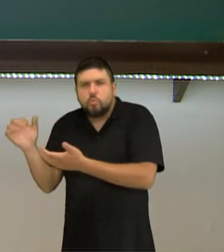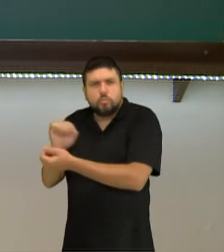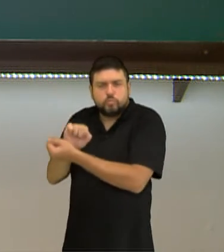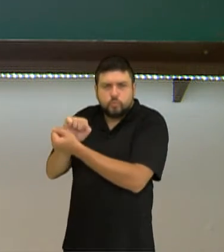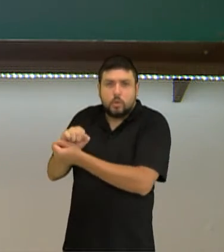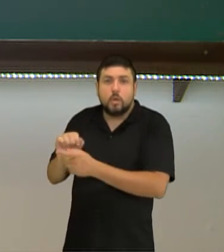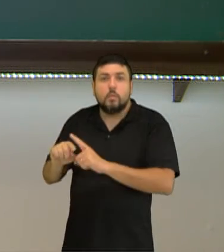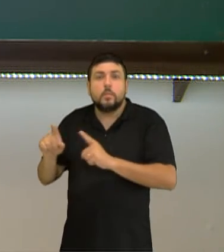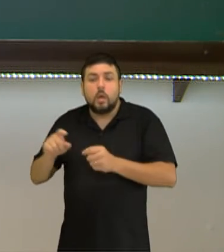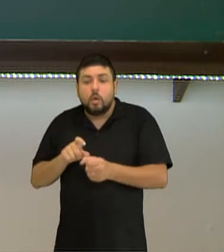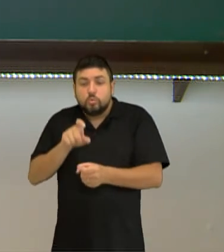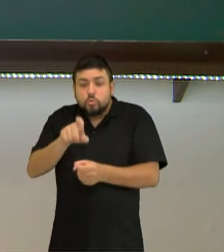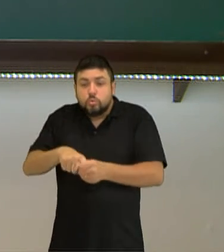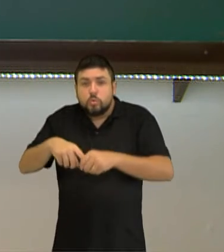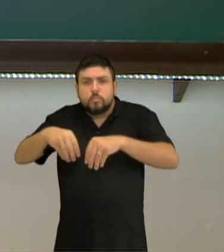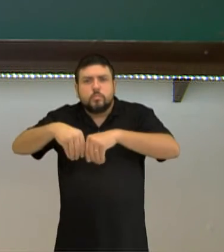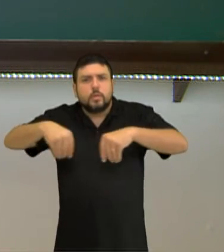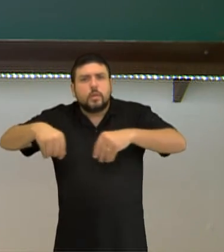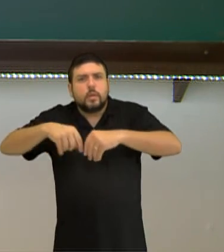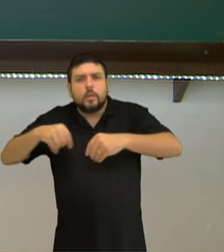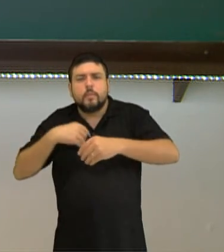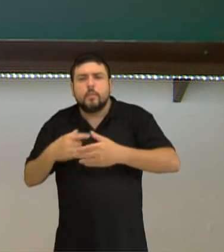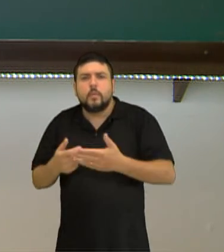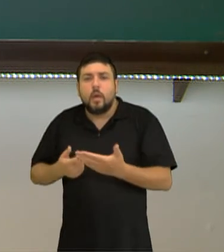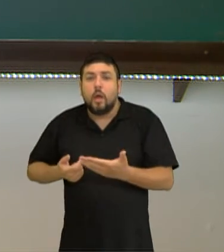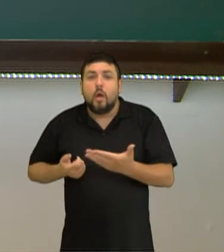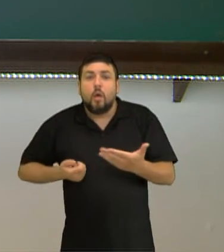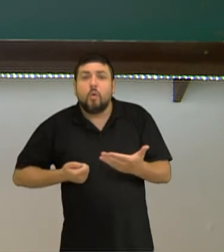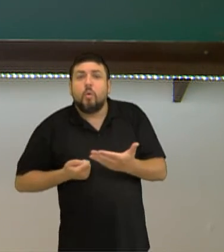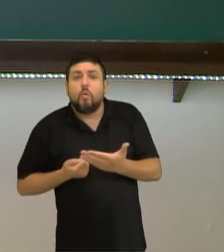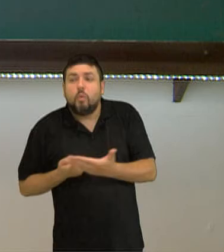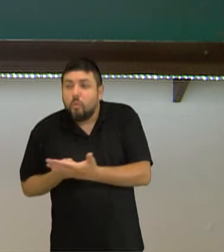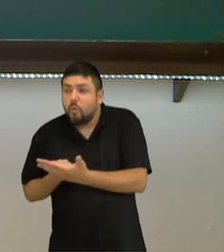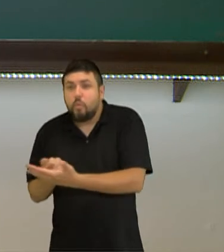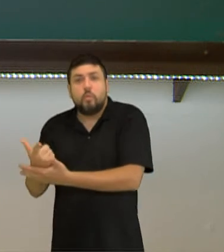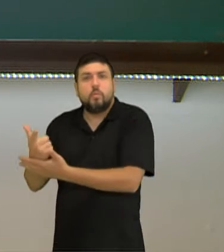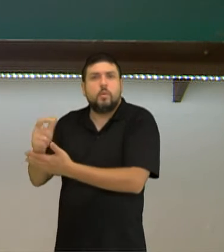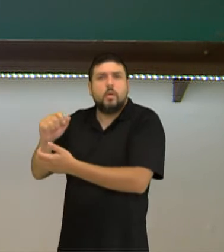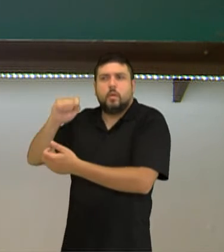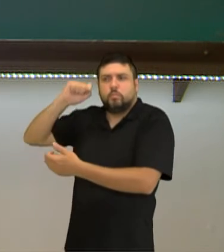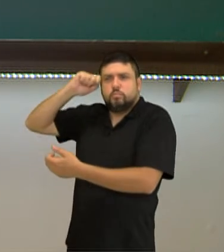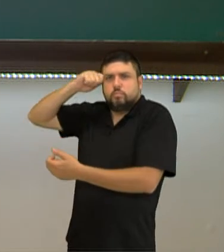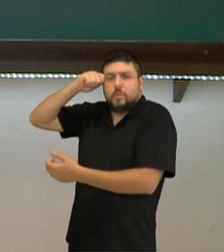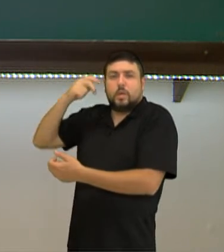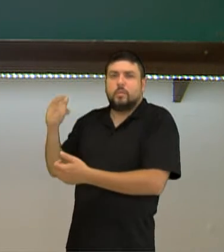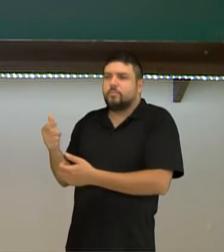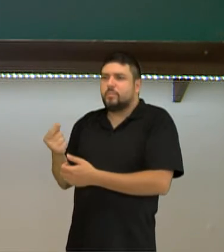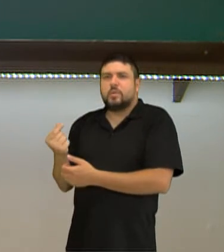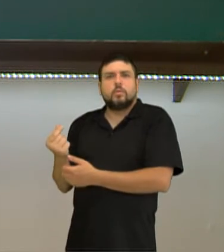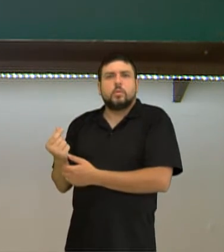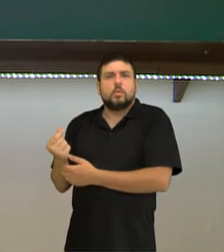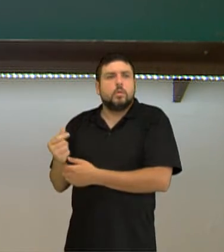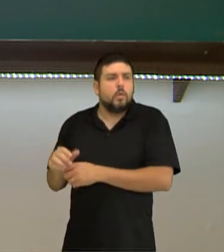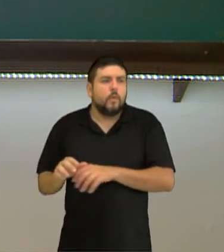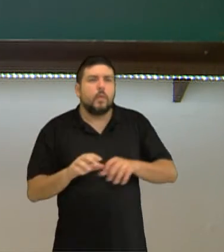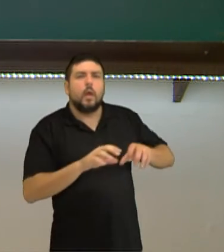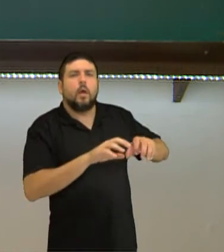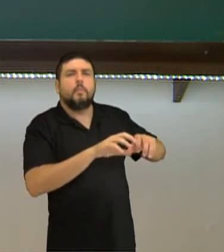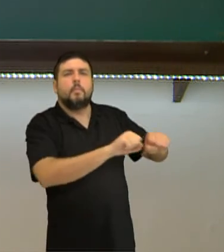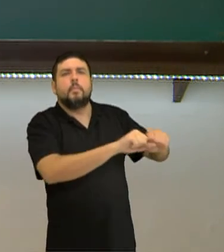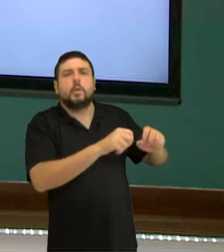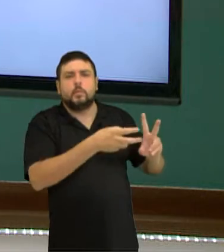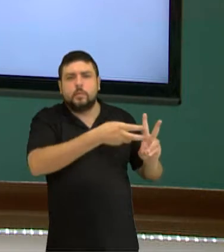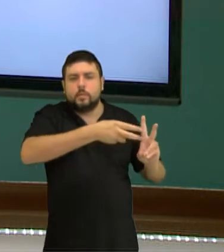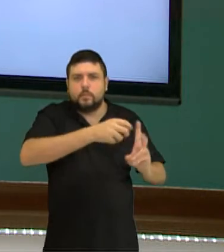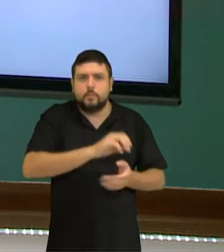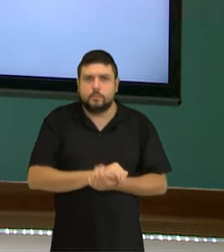tinham dinheiro para comprar escravos, então eles optaram para ir para prear, capturar os indígenas. Buscar no sertão remédio para os seus